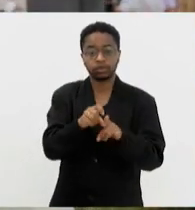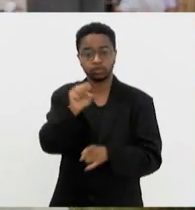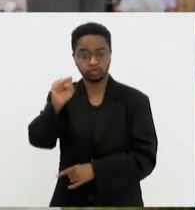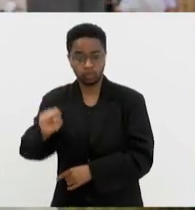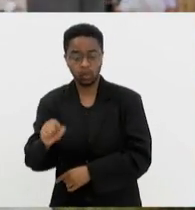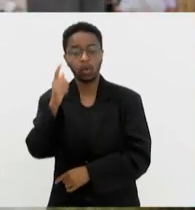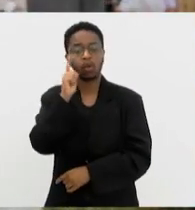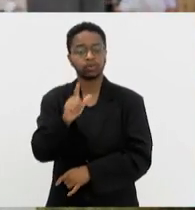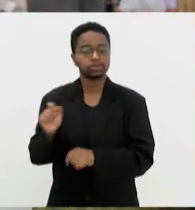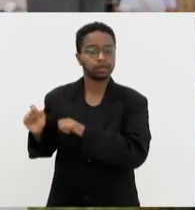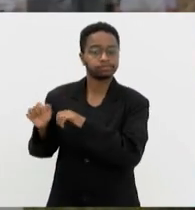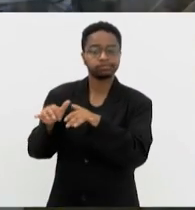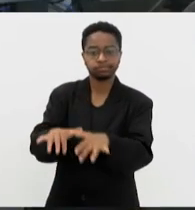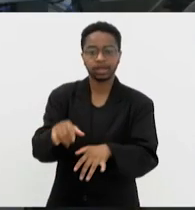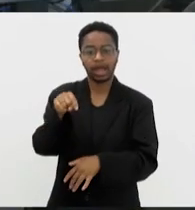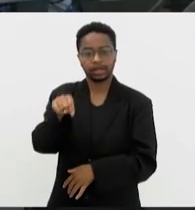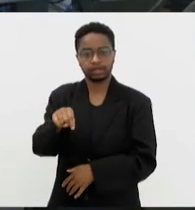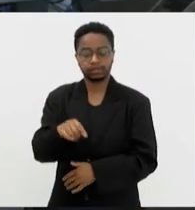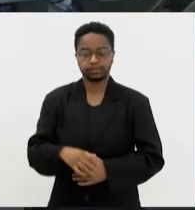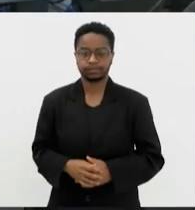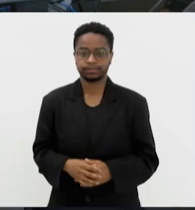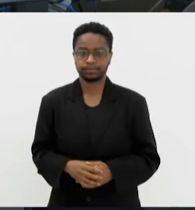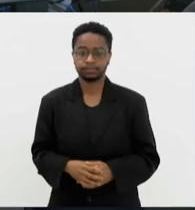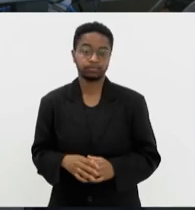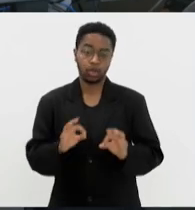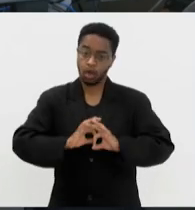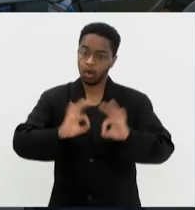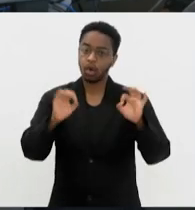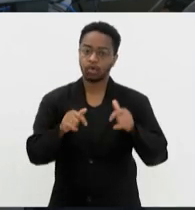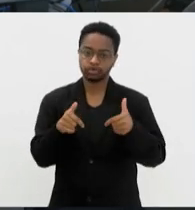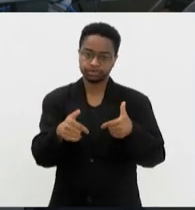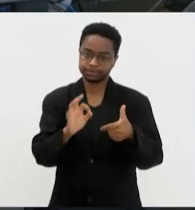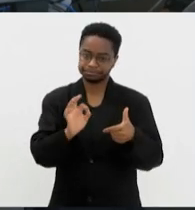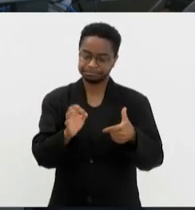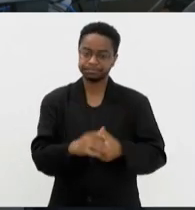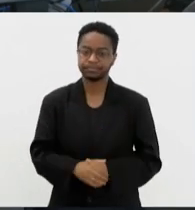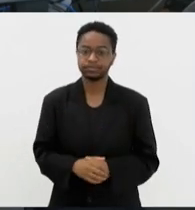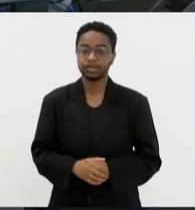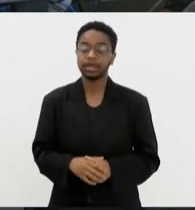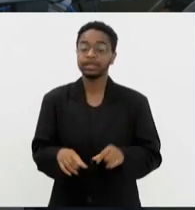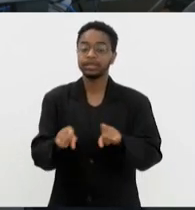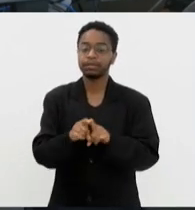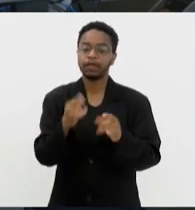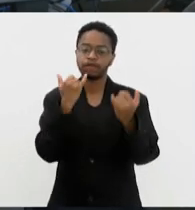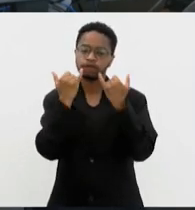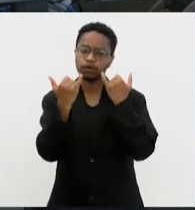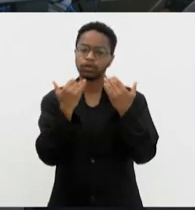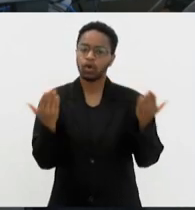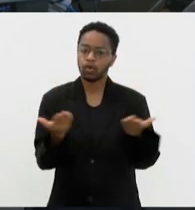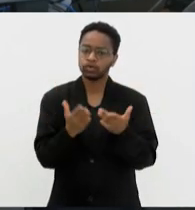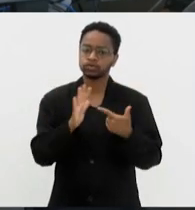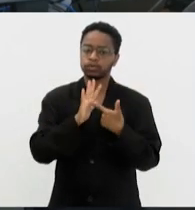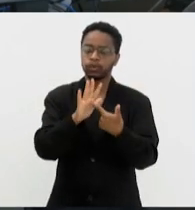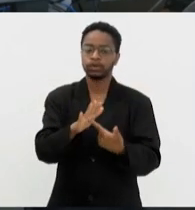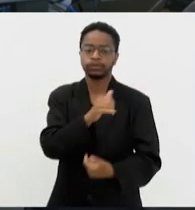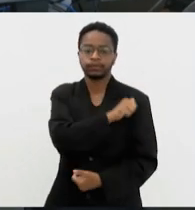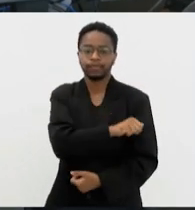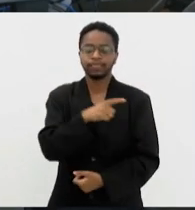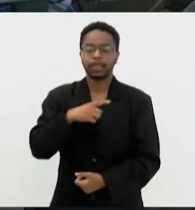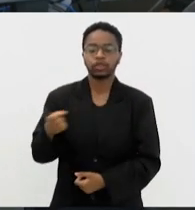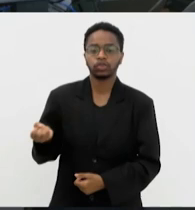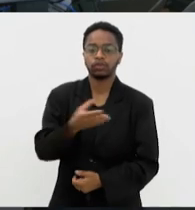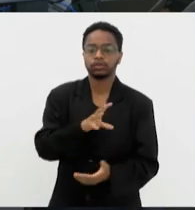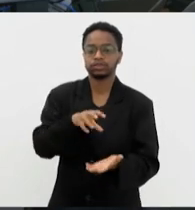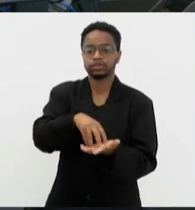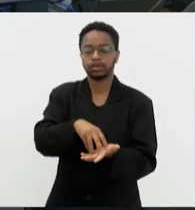para a região da Zona Oeste. É ótima iniciativa, né? E no giro de notícias de hoje, Rio ganha novo Centro